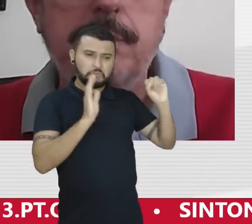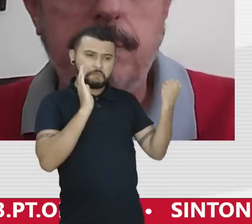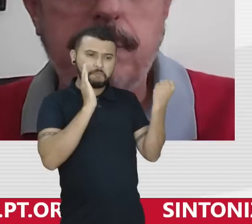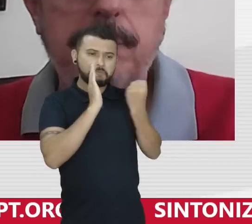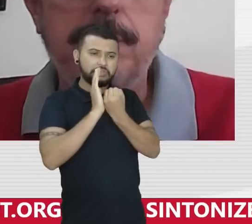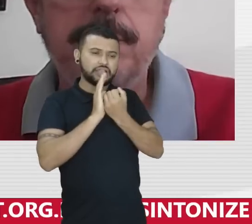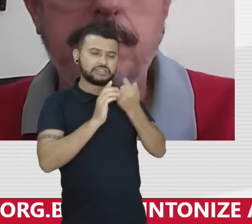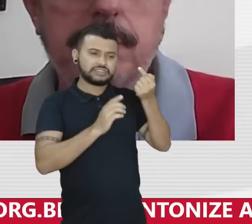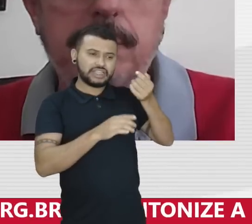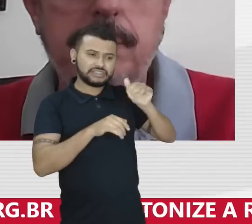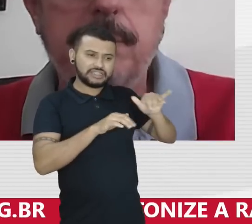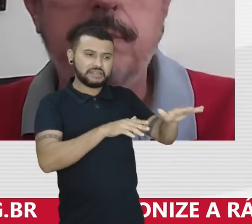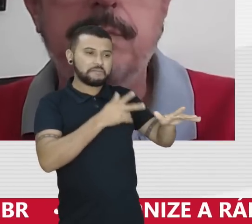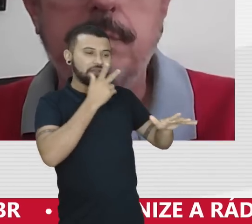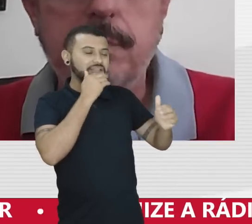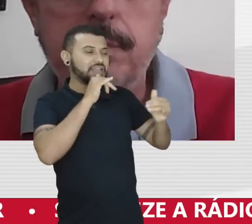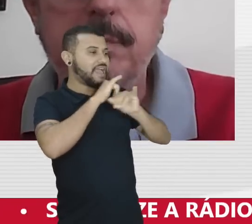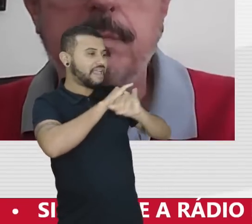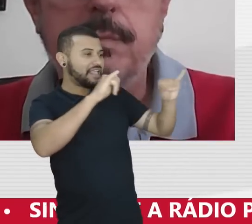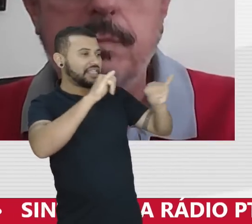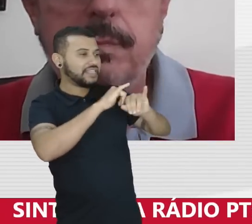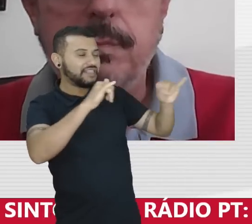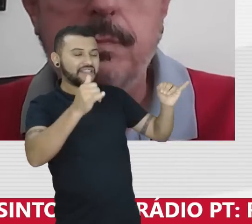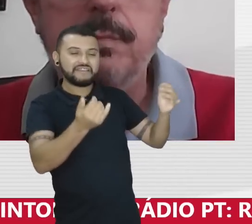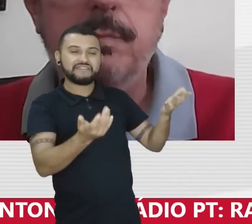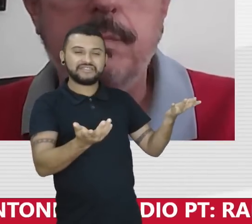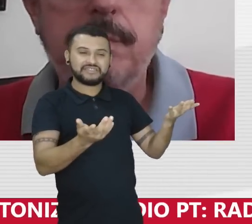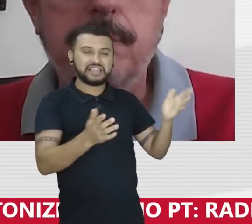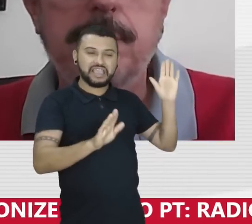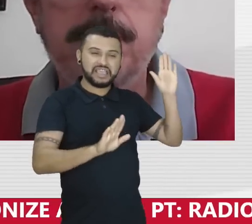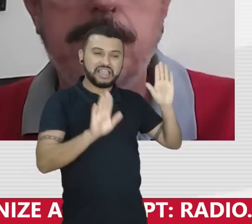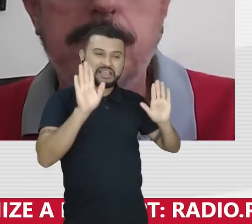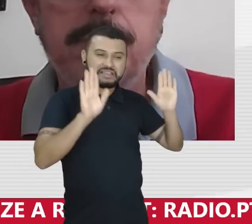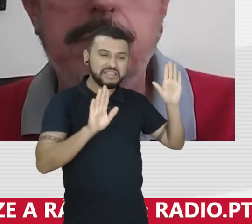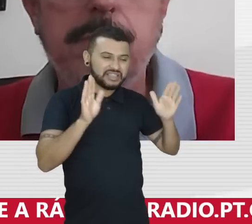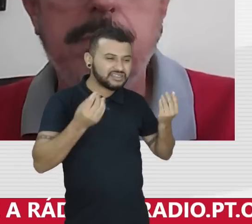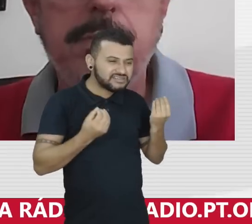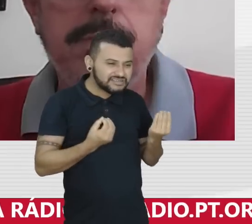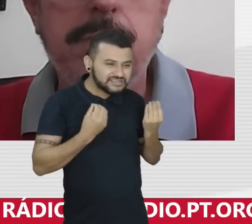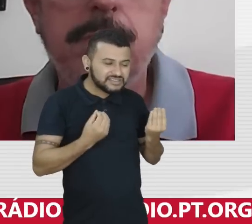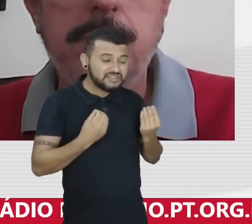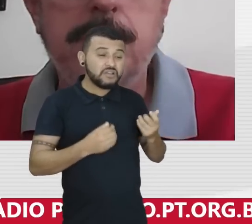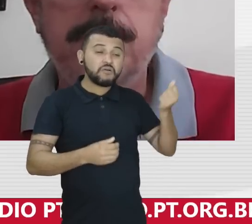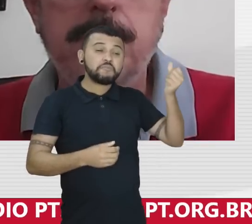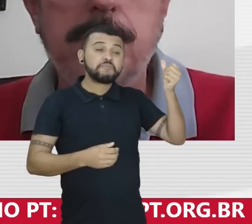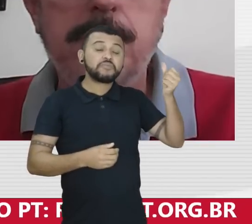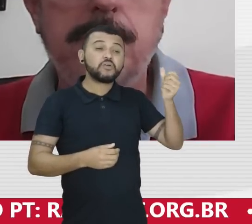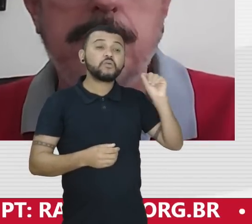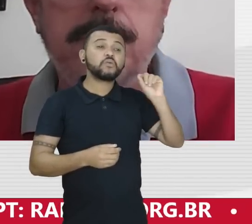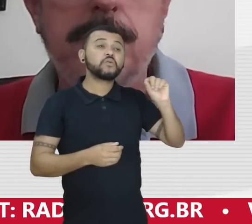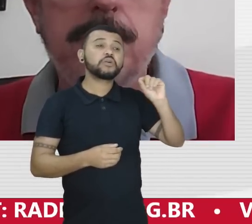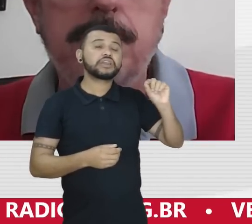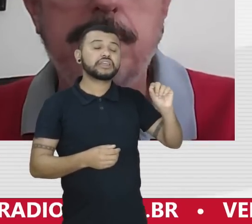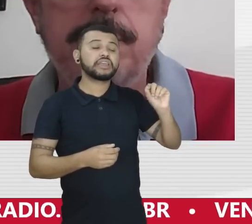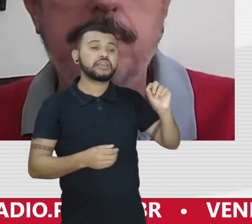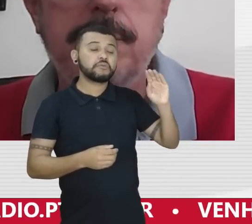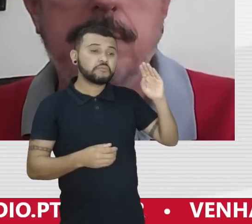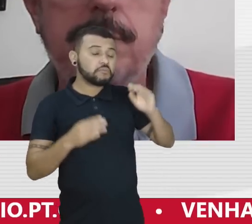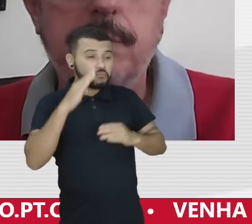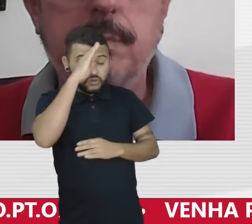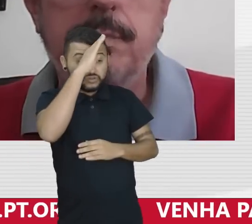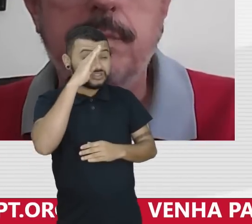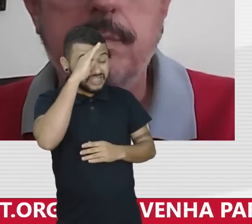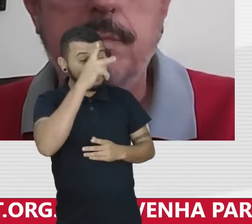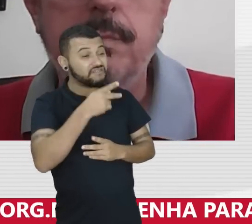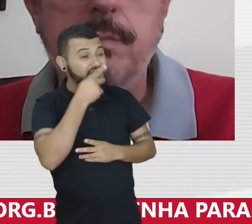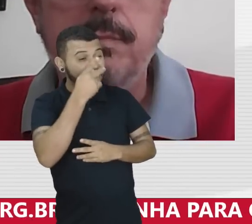e transformar num comício. E, enfim, eu queria que você falasse o que você viu, e pior, o que comício, que conteúdo nesse comício, o